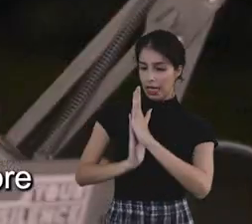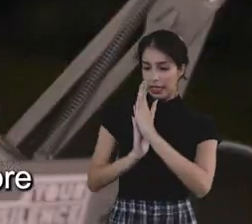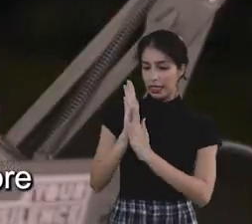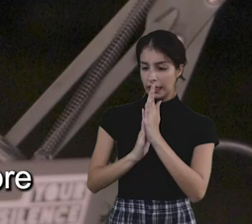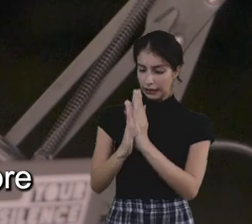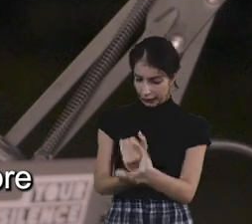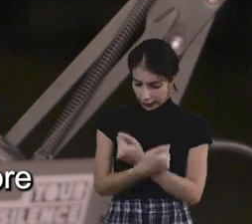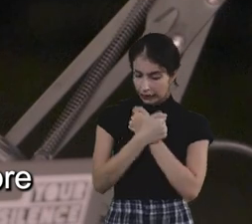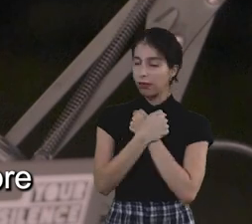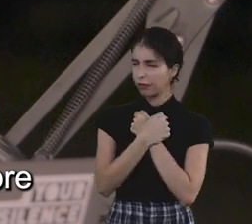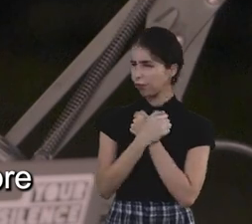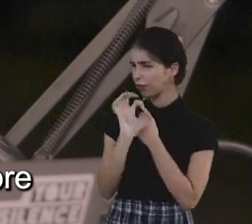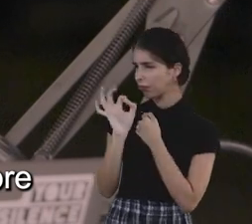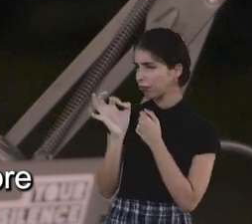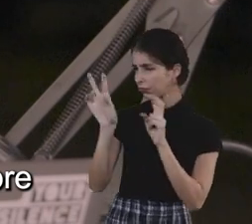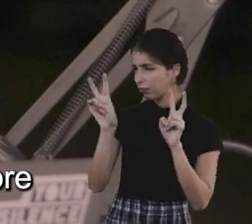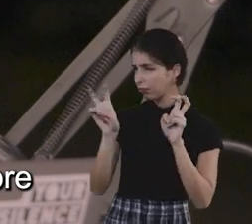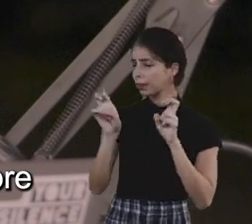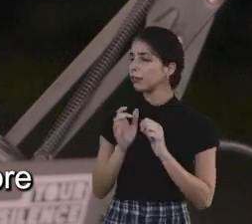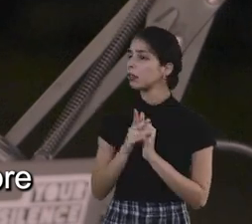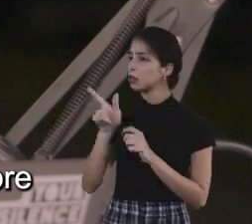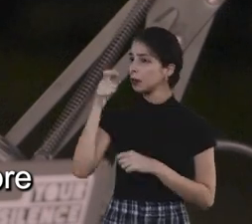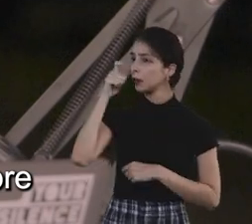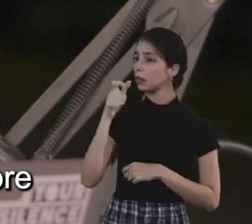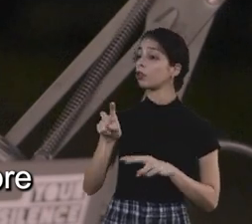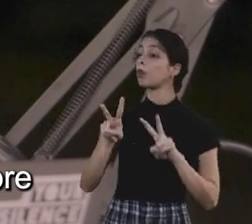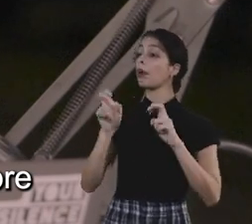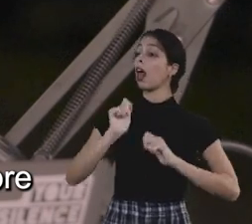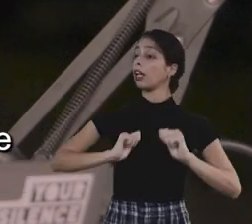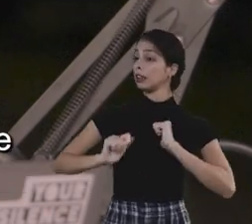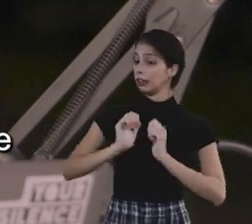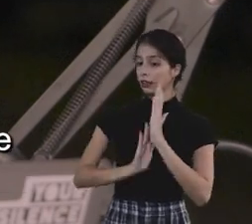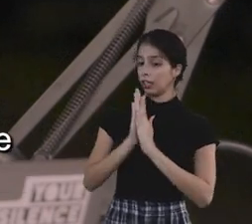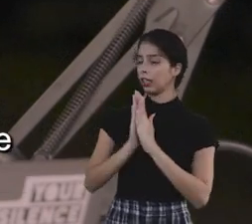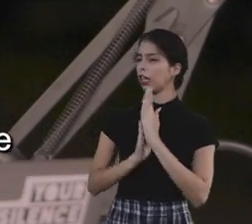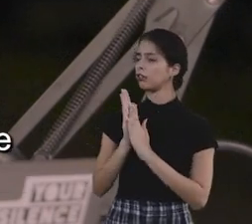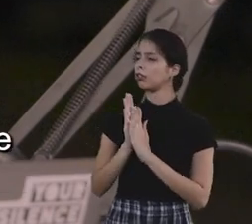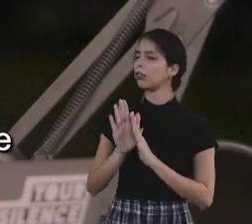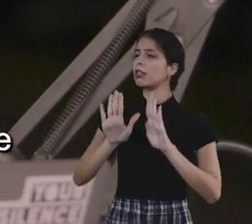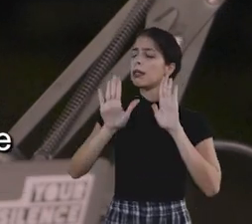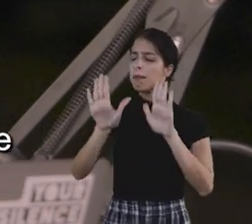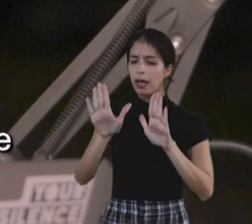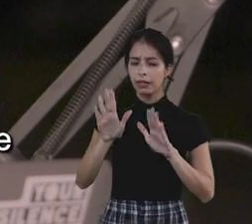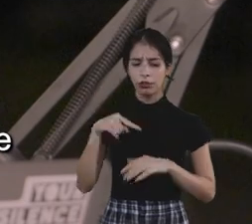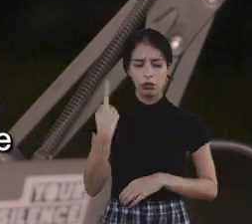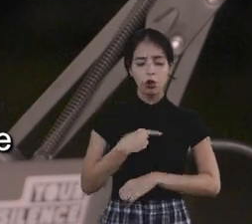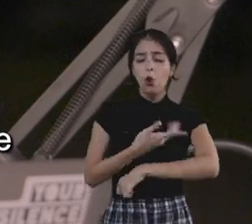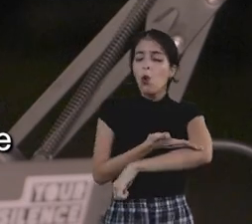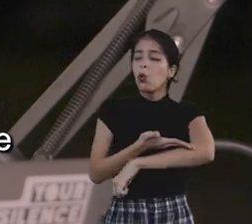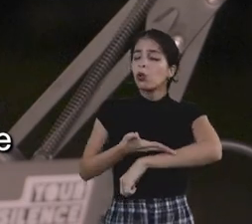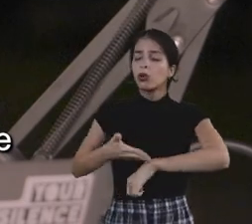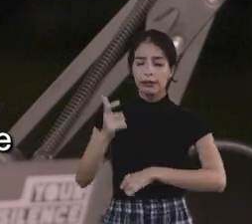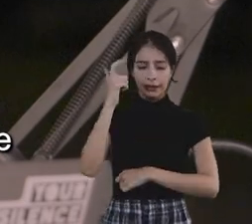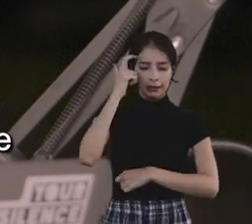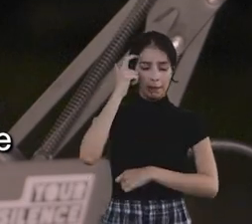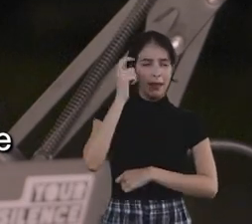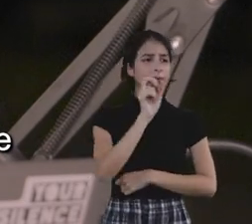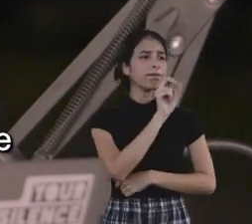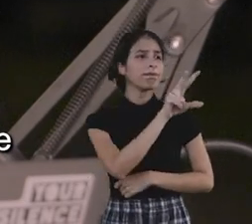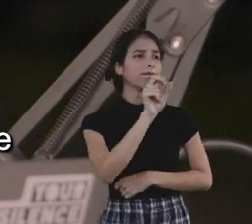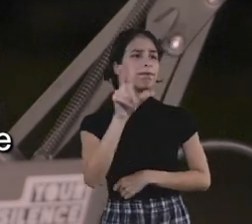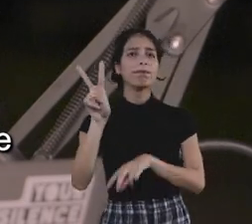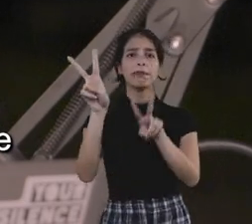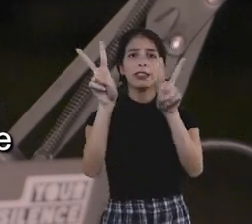merece um abraço po e você faz uma abordagem muito interessante sobre ansiedade que é diferente daquela que a gente